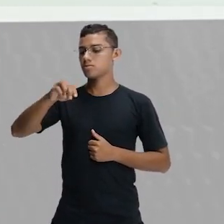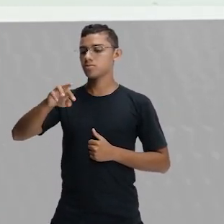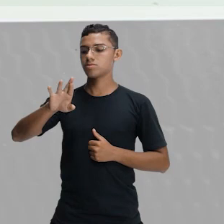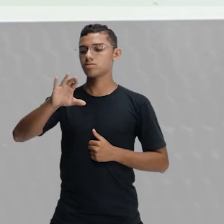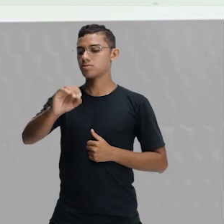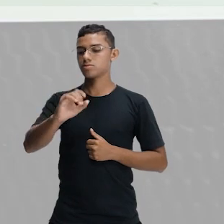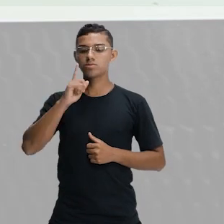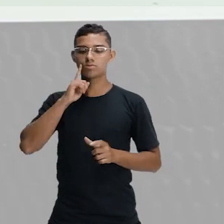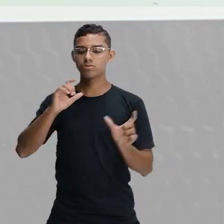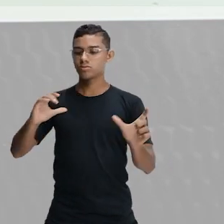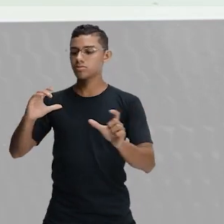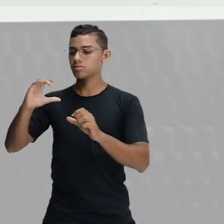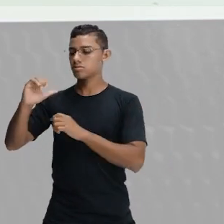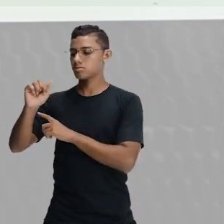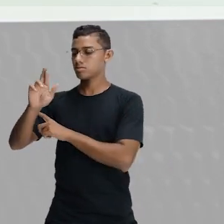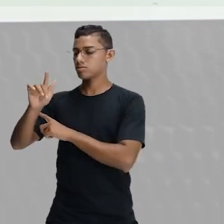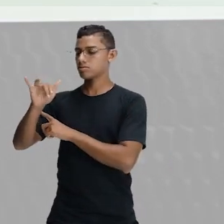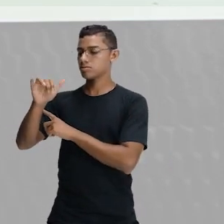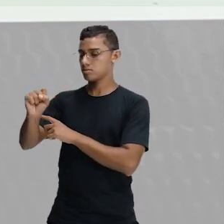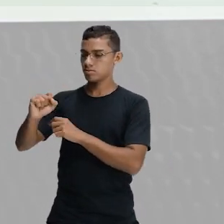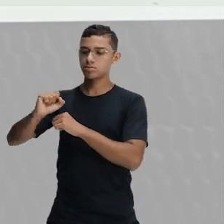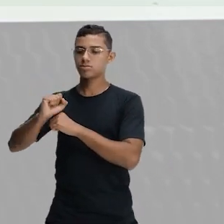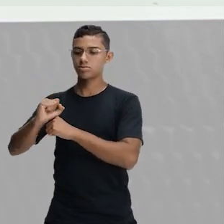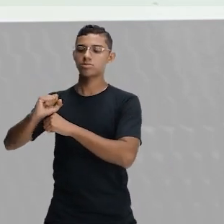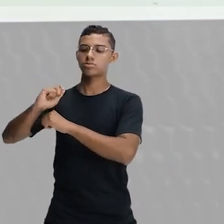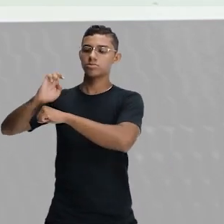de cargas negativas, né?